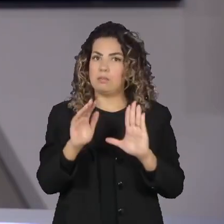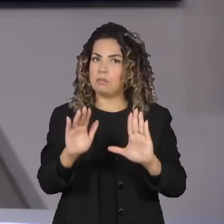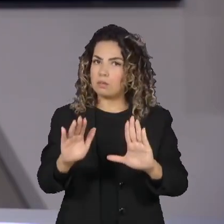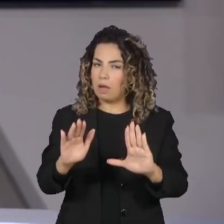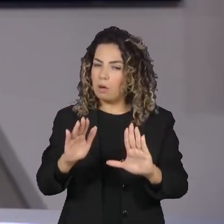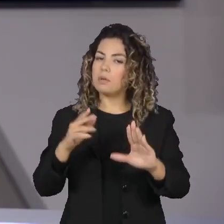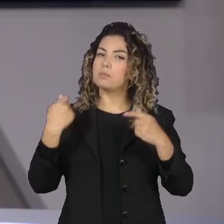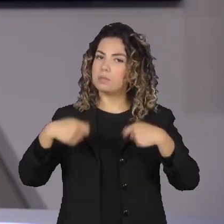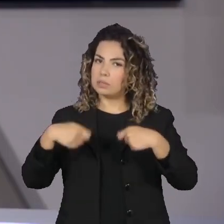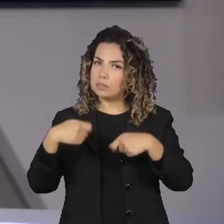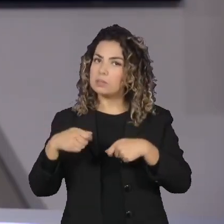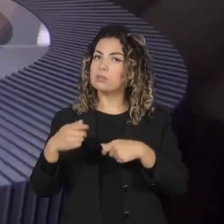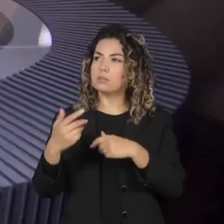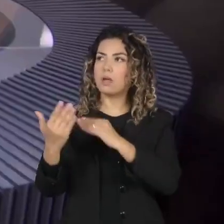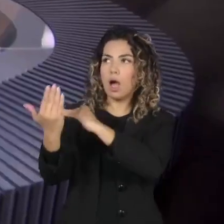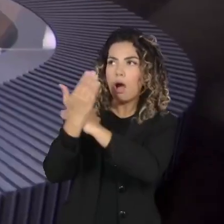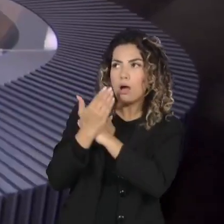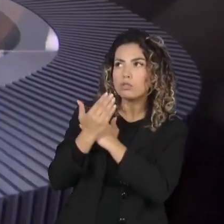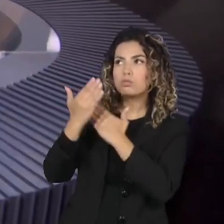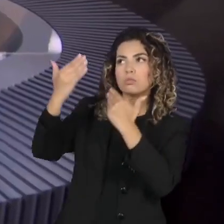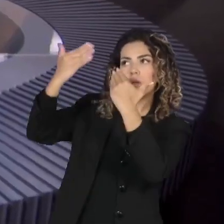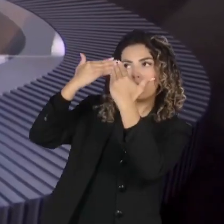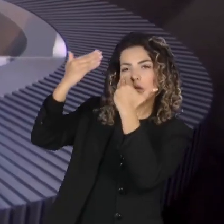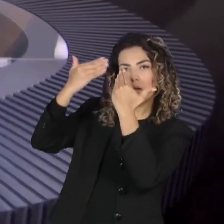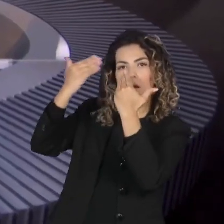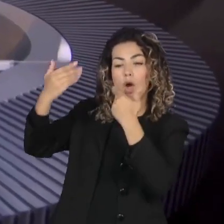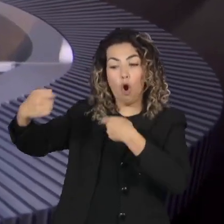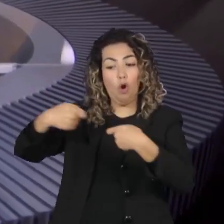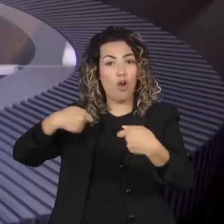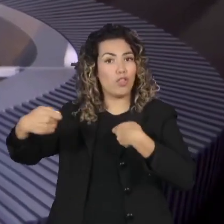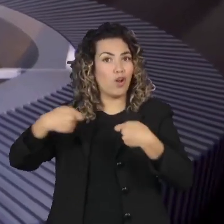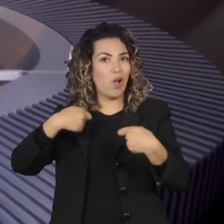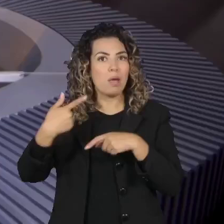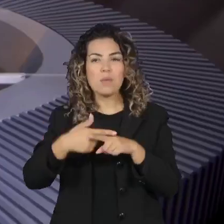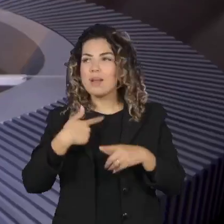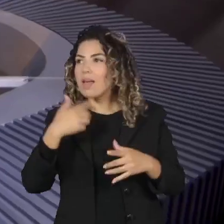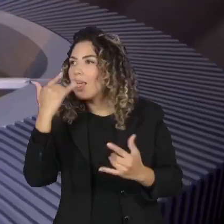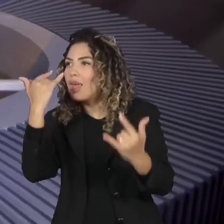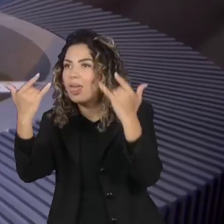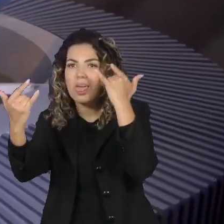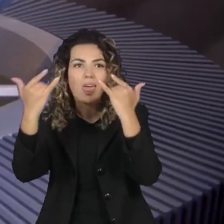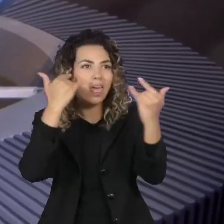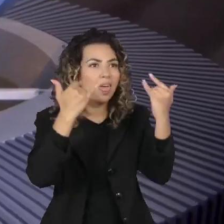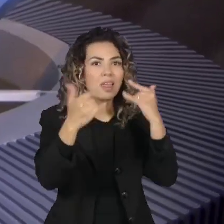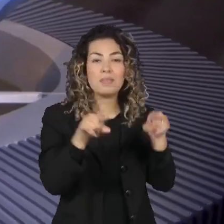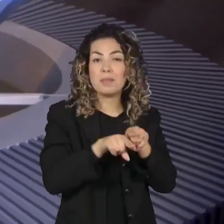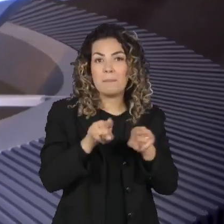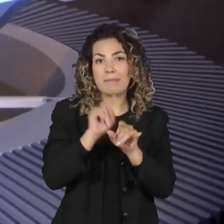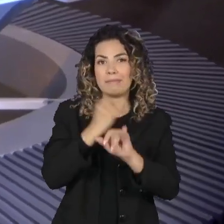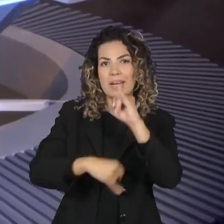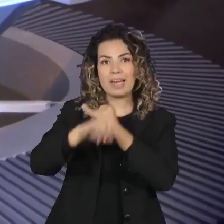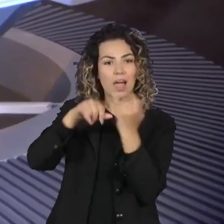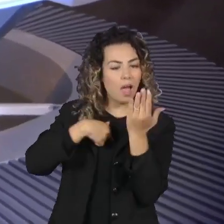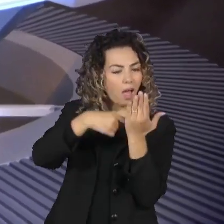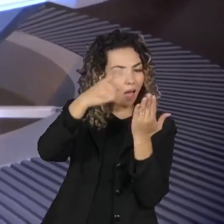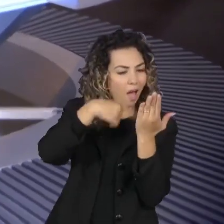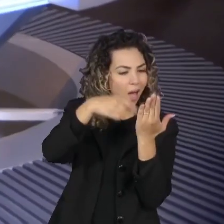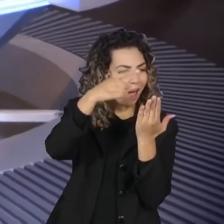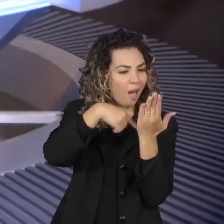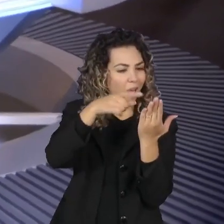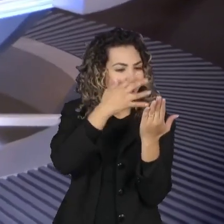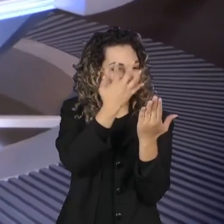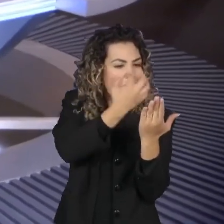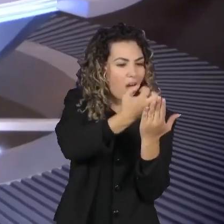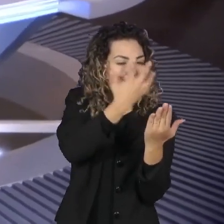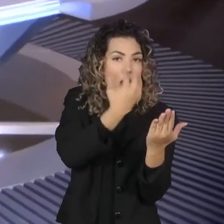ajuda especializada. Se controlar diante de tantas ofertas e apelos de compras online é um exercício que deve ser praticado em busca